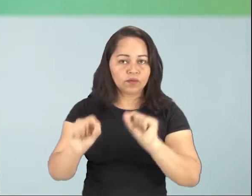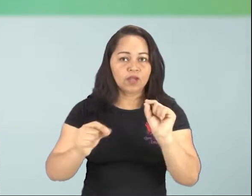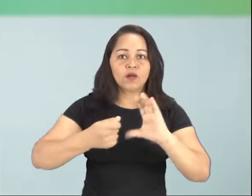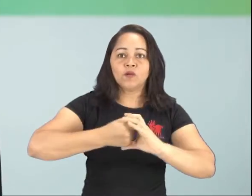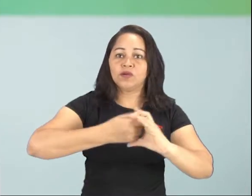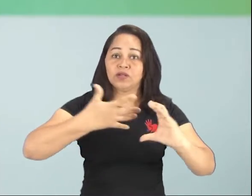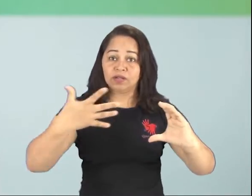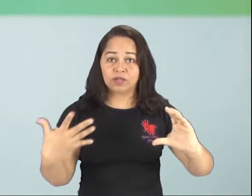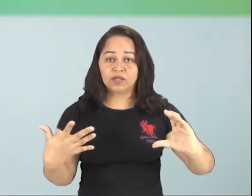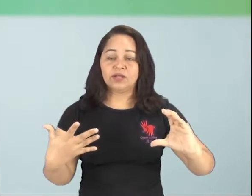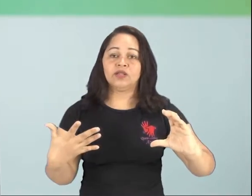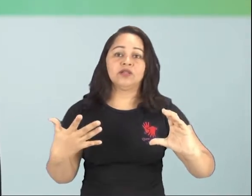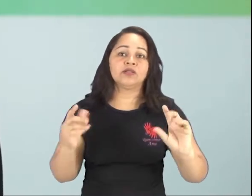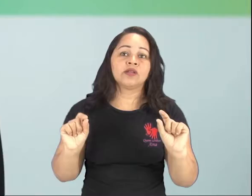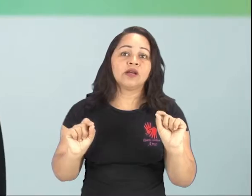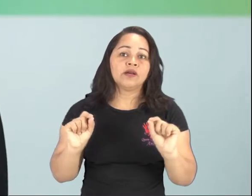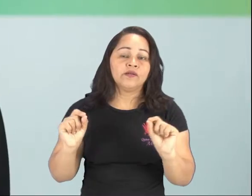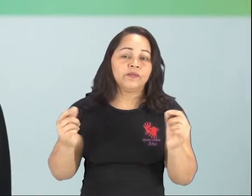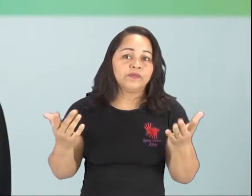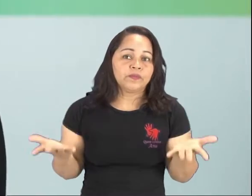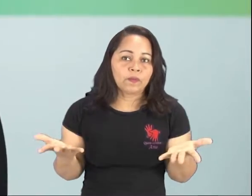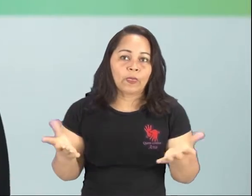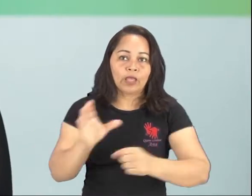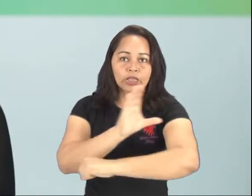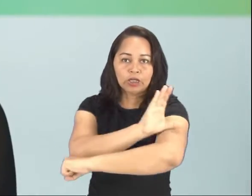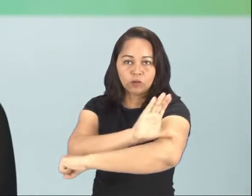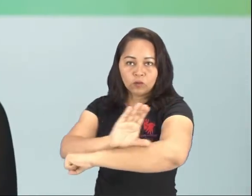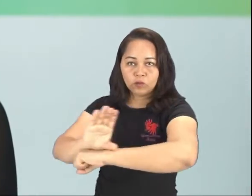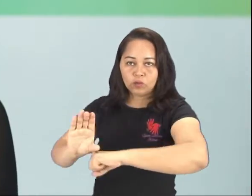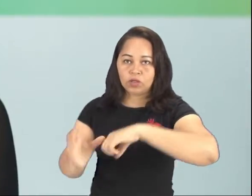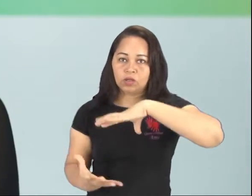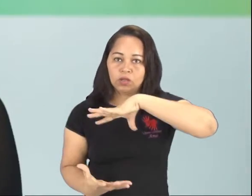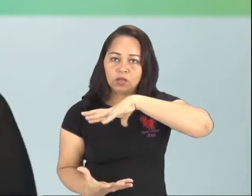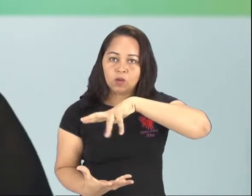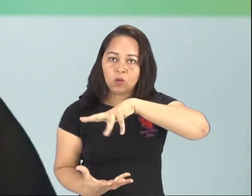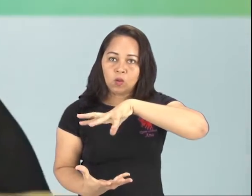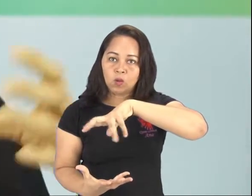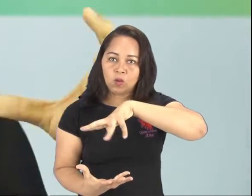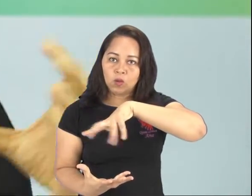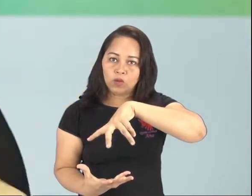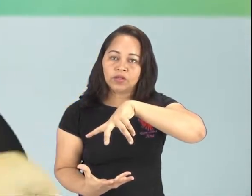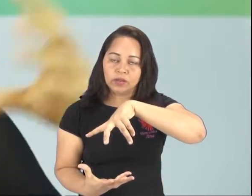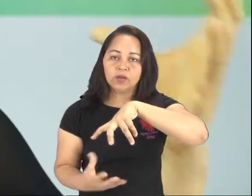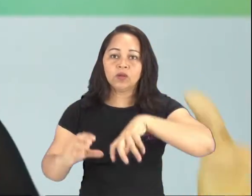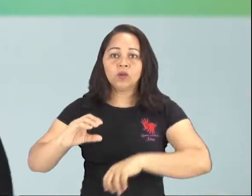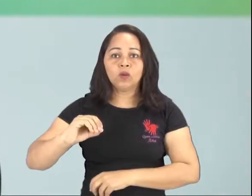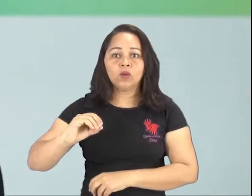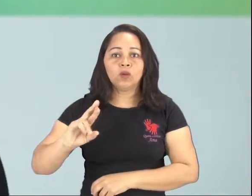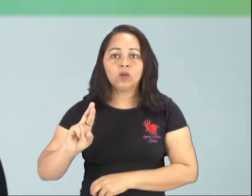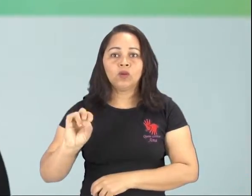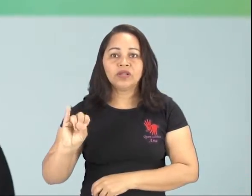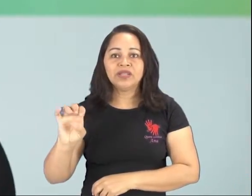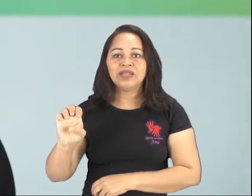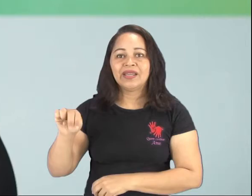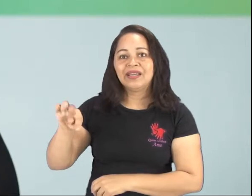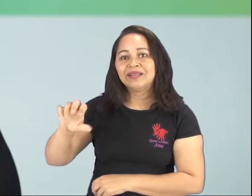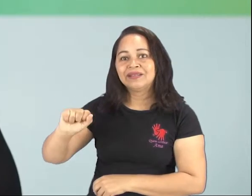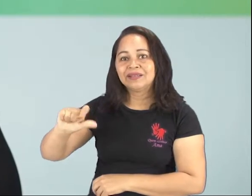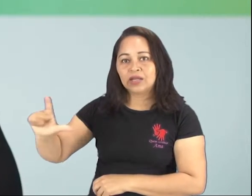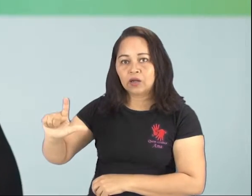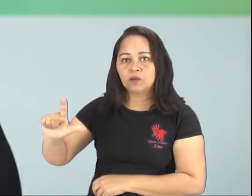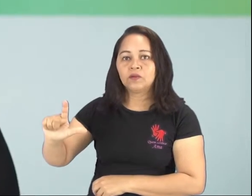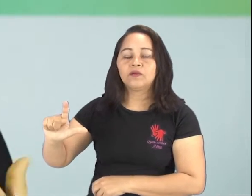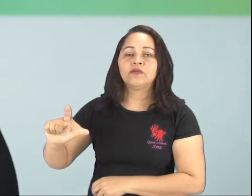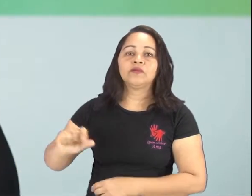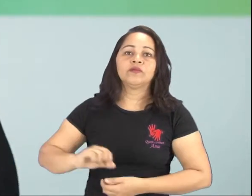característica não só da cultura oriental, mas também, vamos dizer assim, da cultura universal,